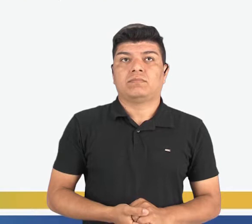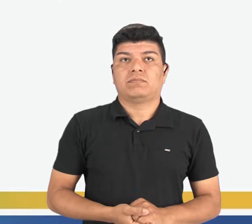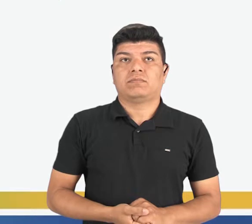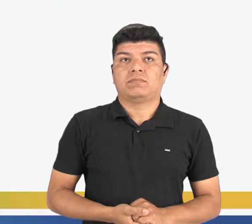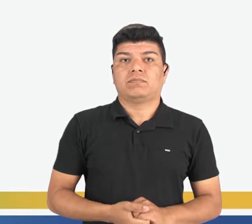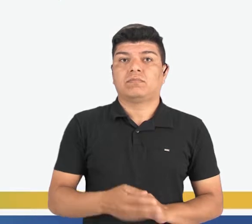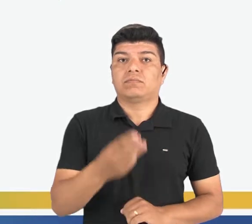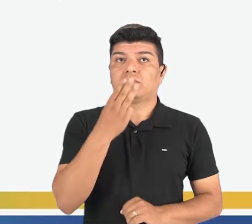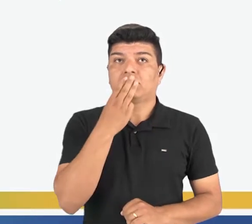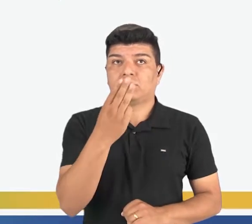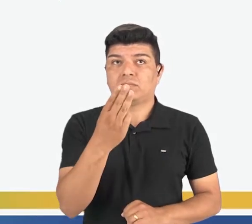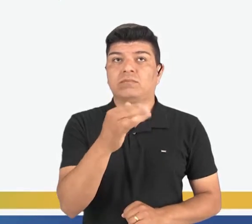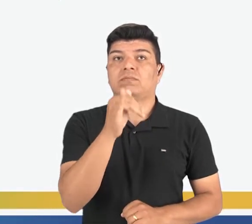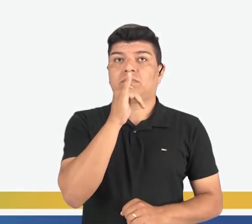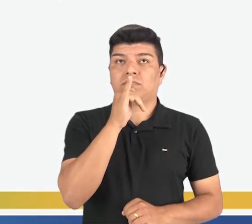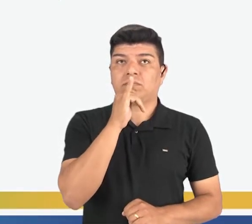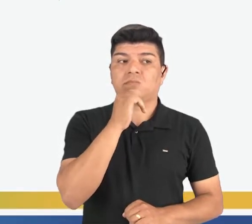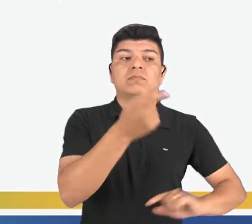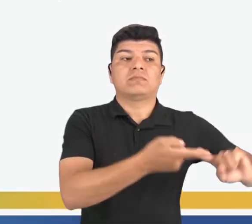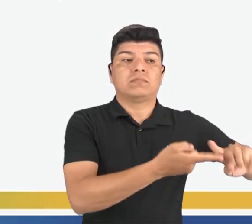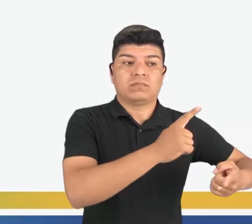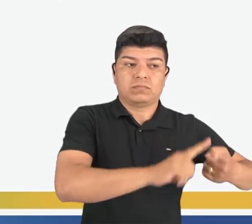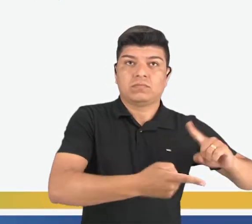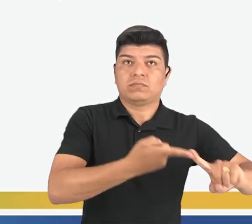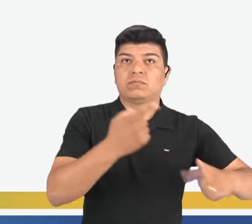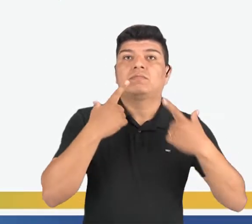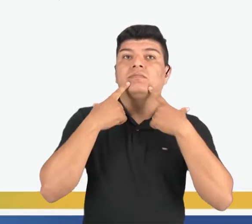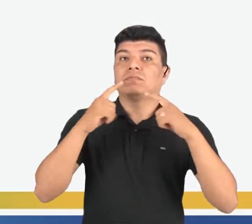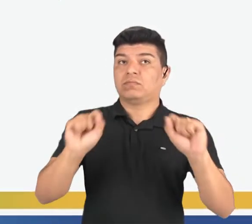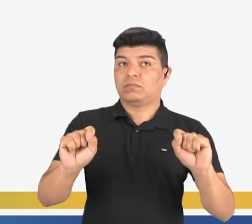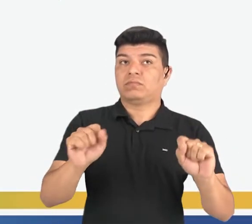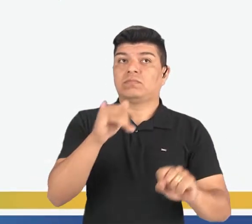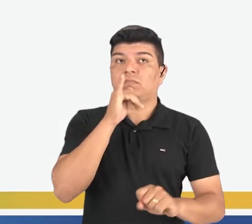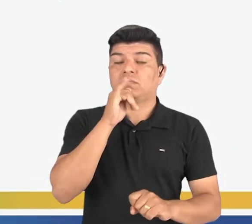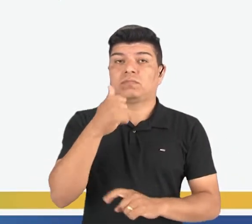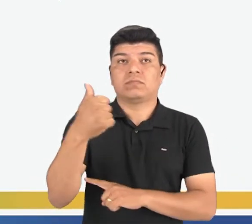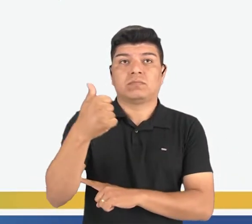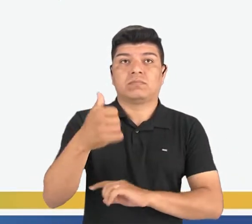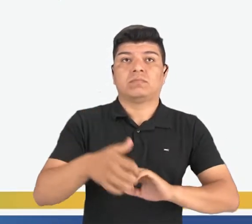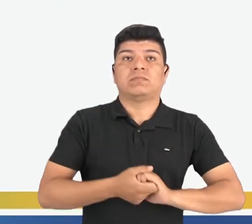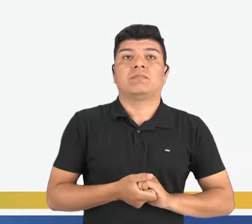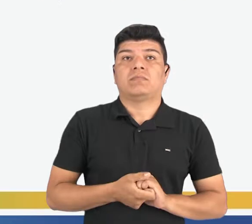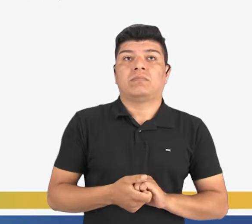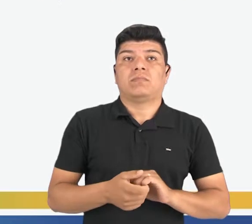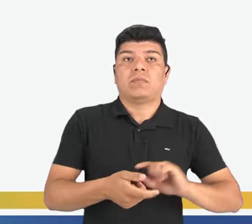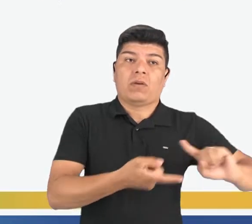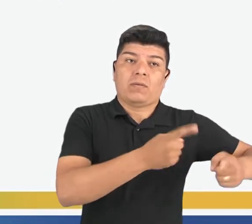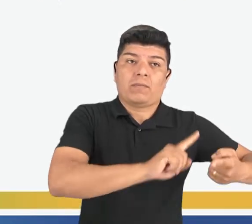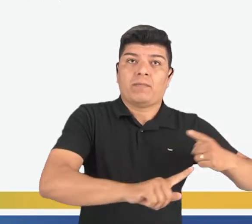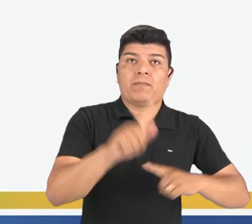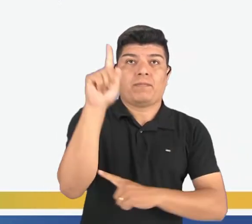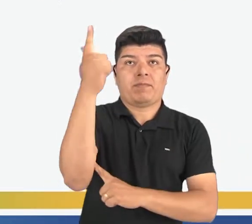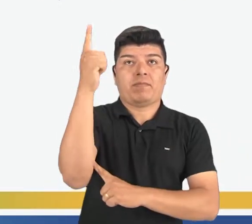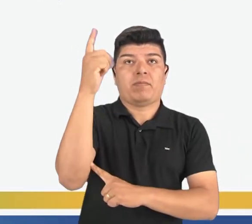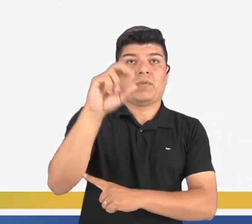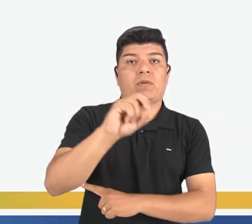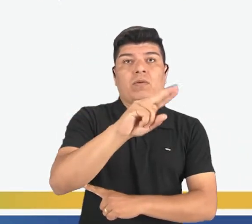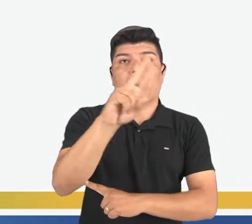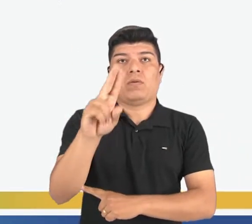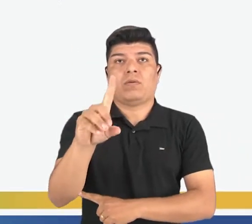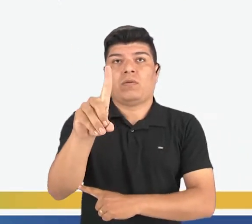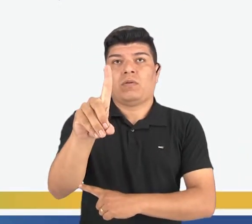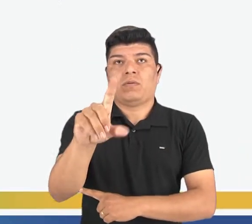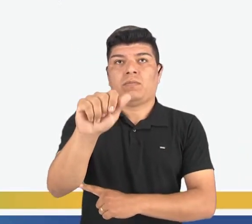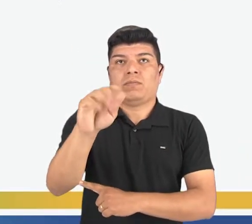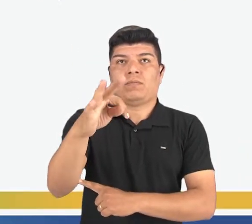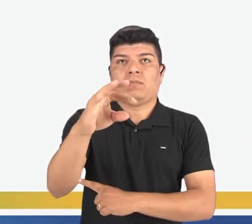Olha só, tipos e exemplos de variações linguísticas. Exemplo 1, variação geográfica ou diatópica, como a gente chama. Ela